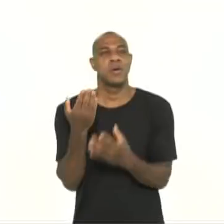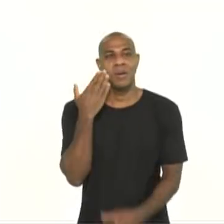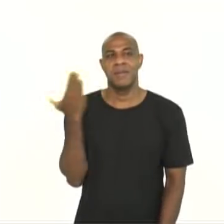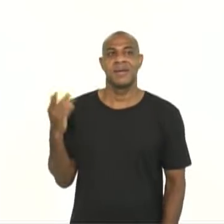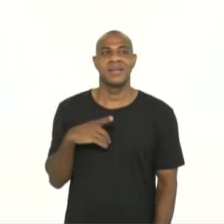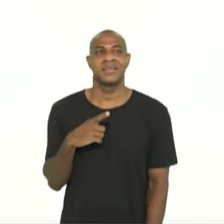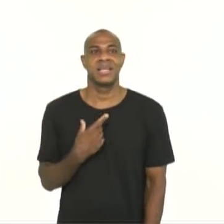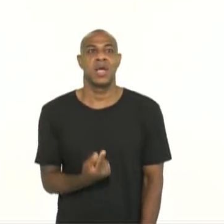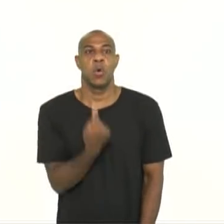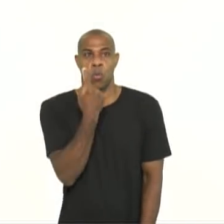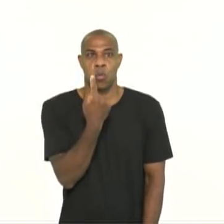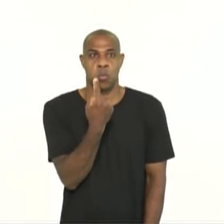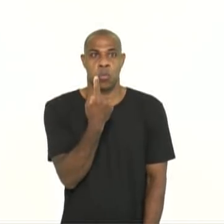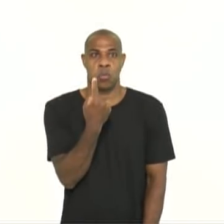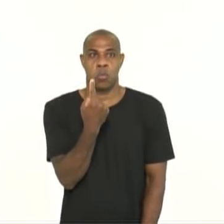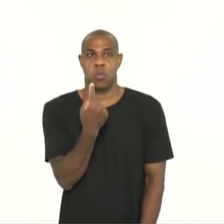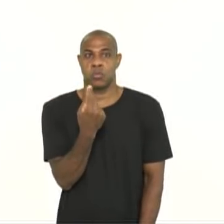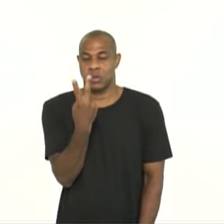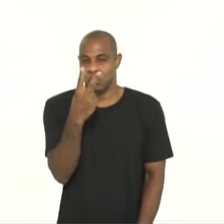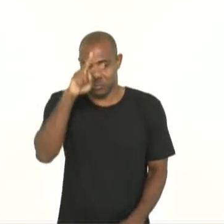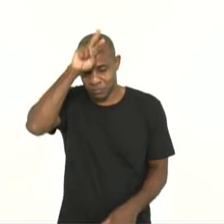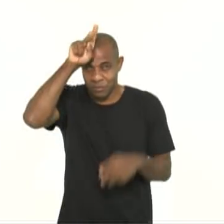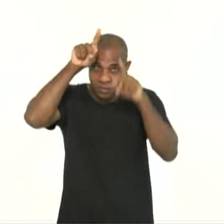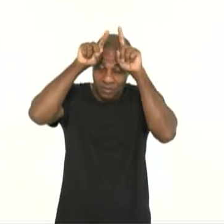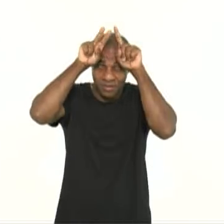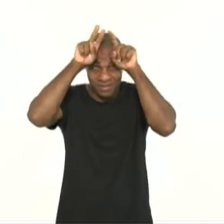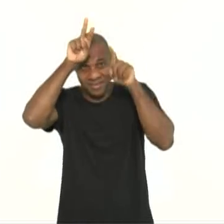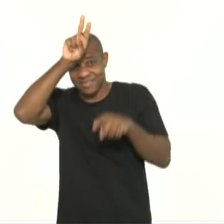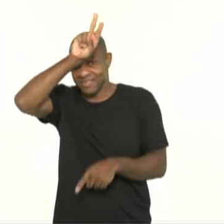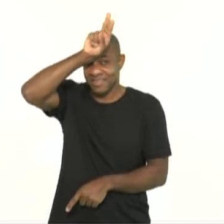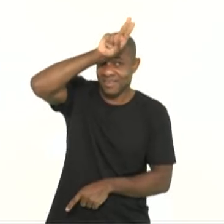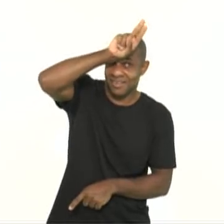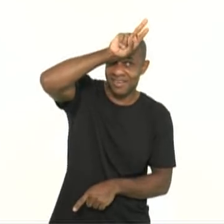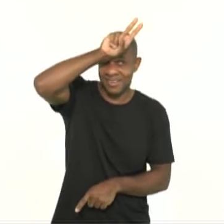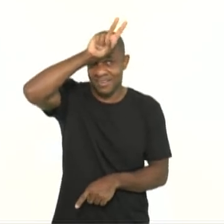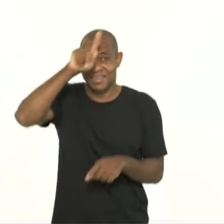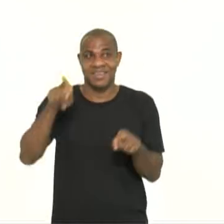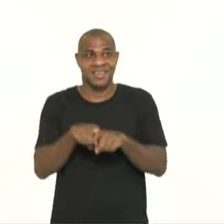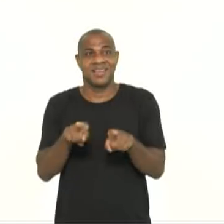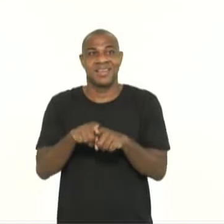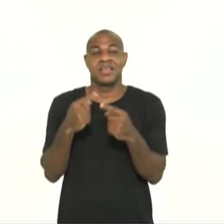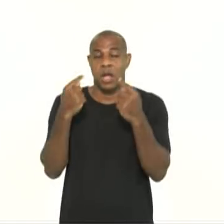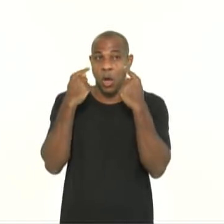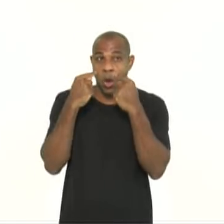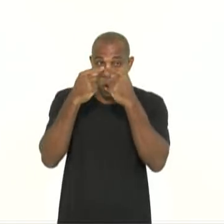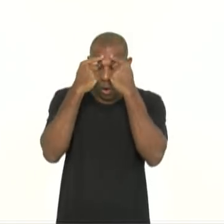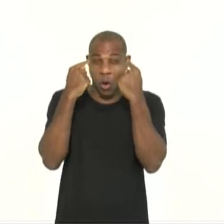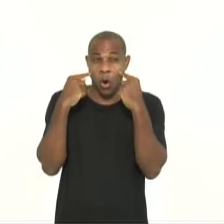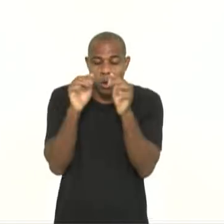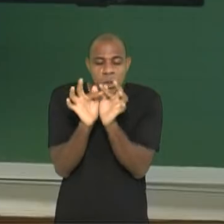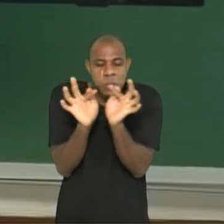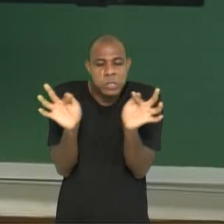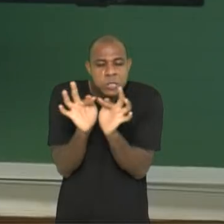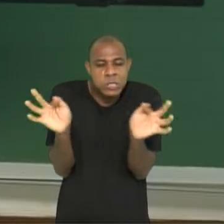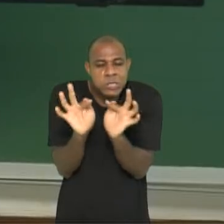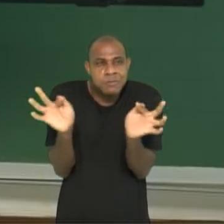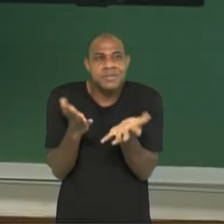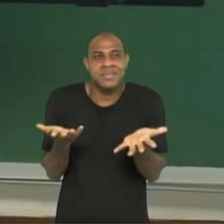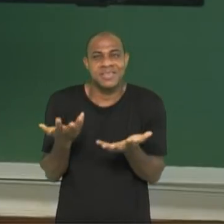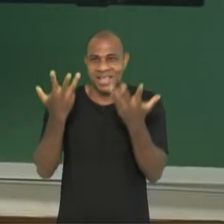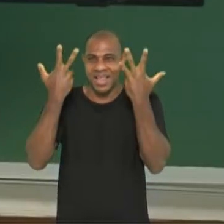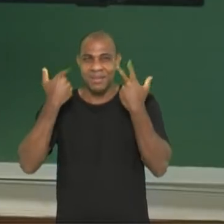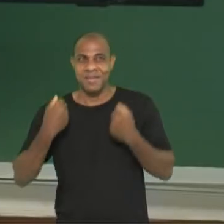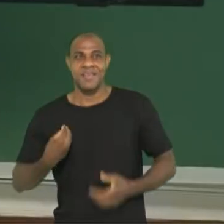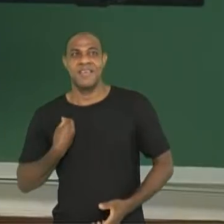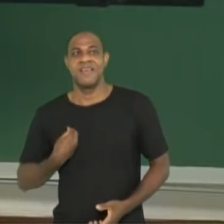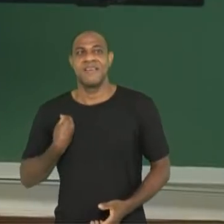um par de antenas lá na cabeça e eles têm ocelos, que são olhos bem simples, já que esses animais vivem